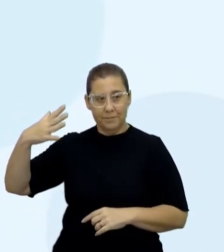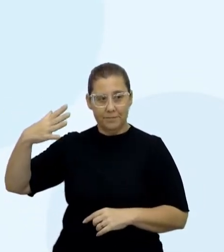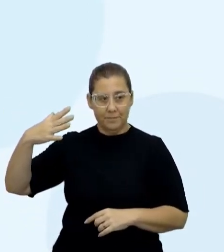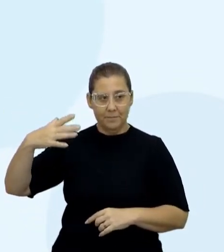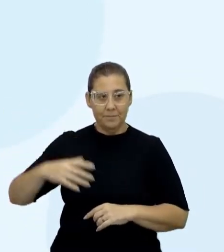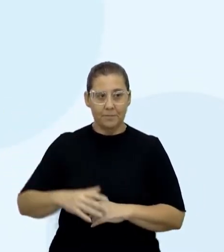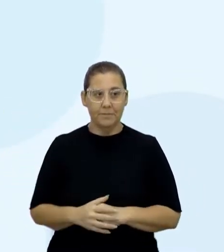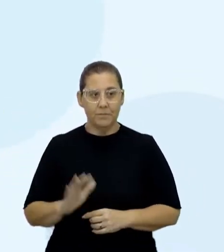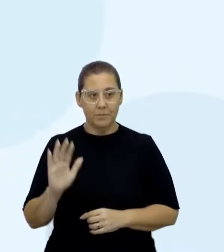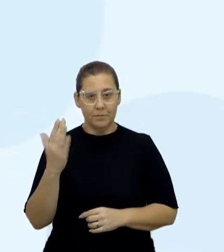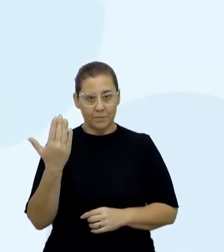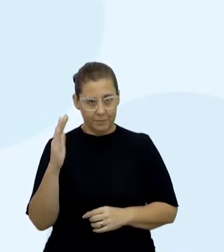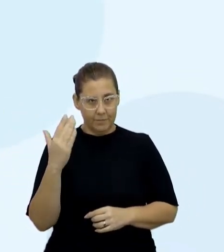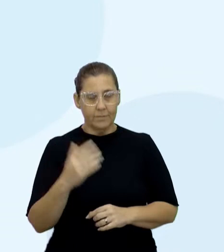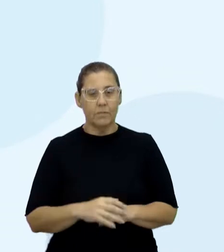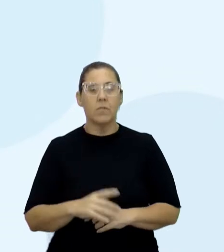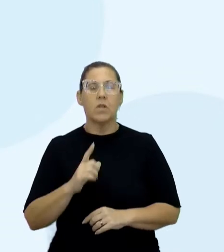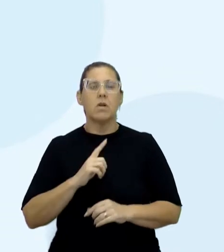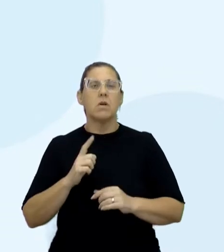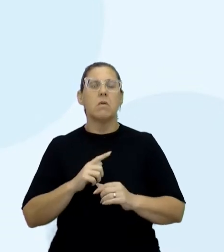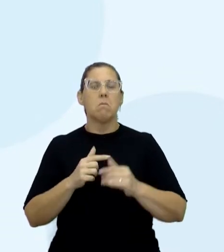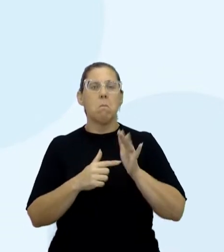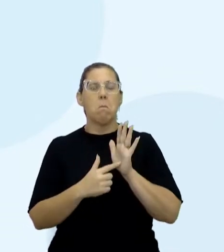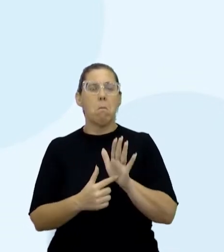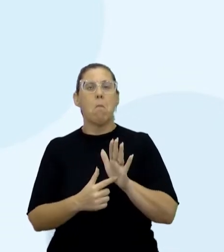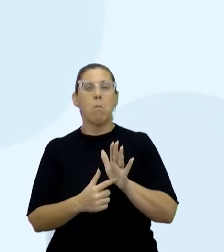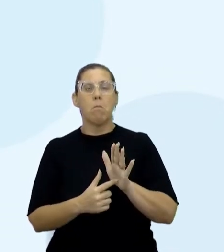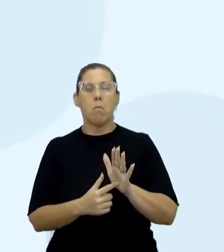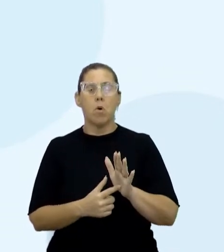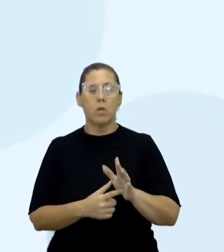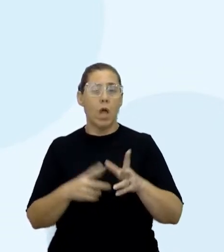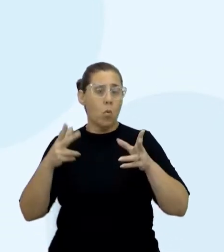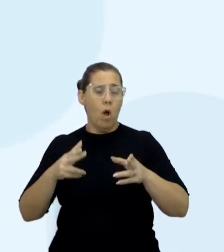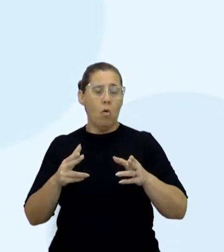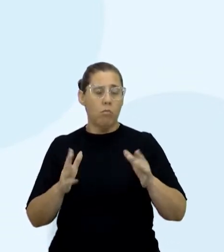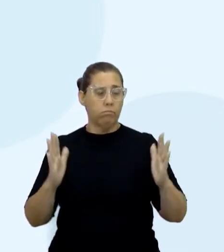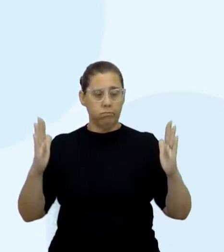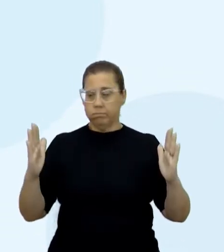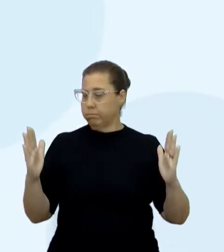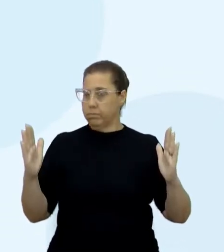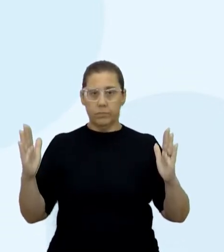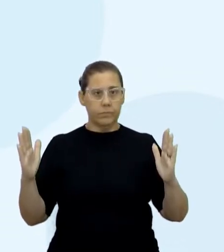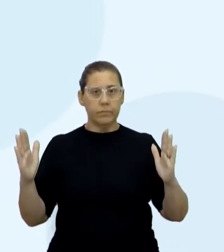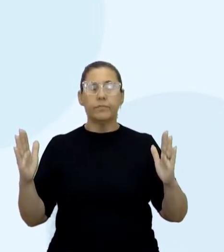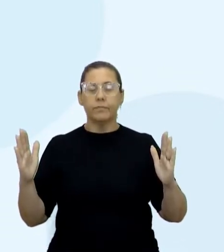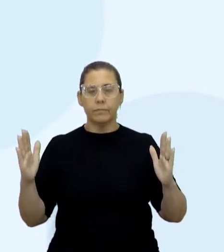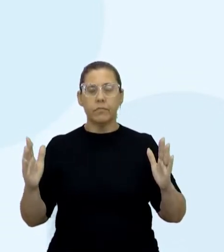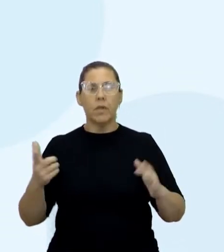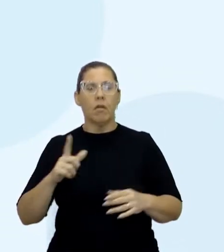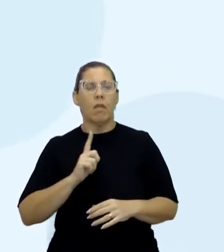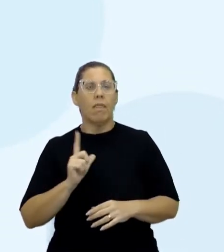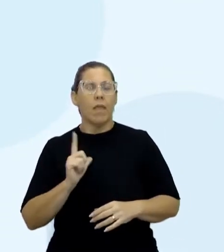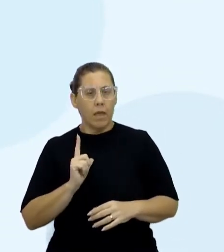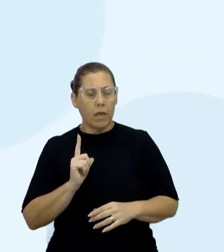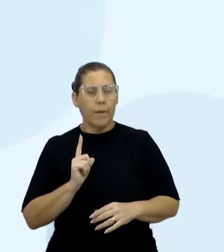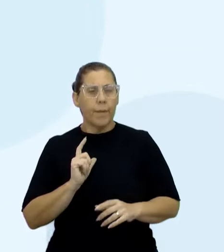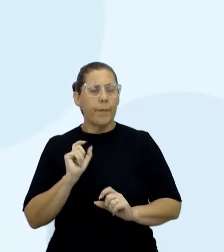por exemplo, vai conjugar uma imagem à mesma distância do espelho. E aí a gente tem,